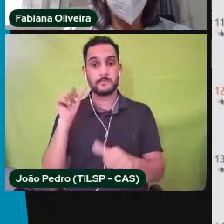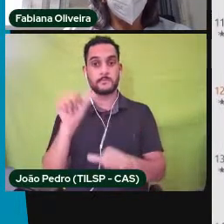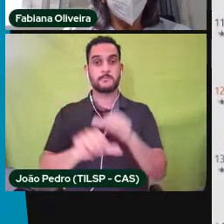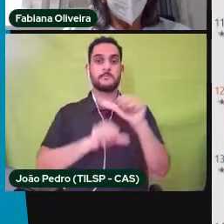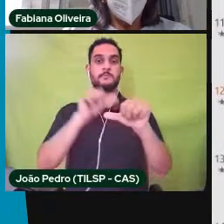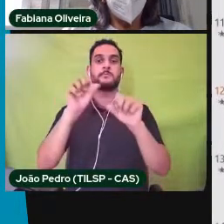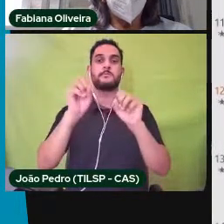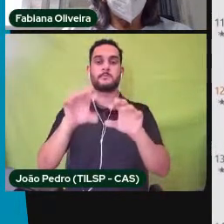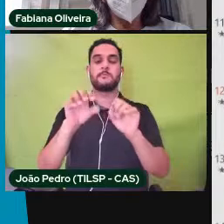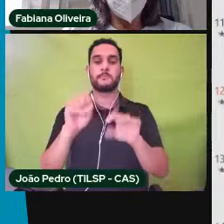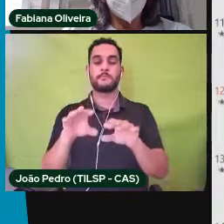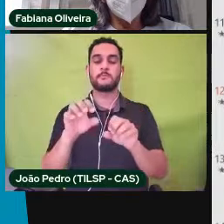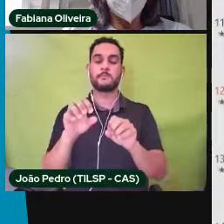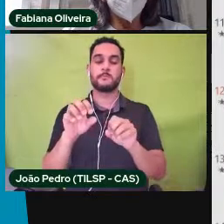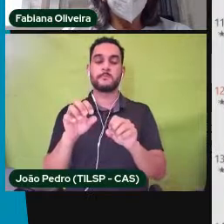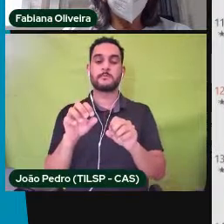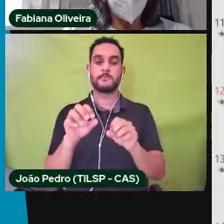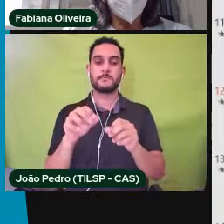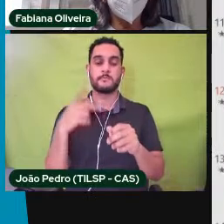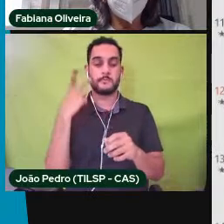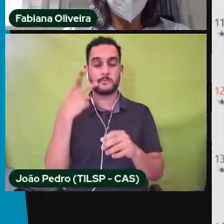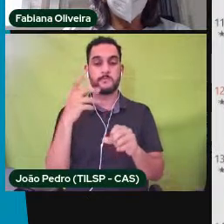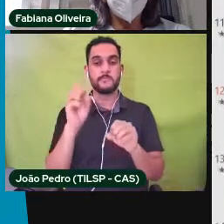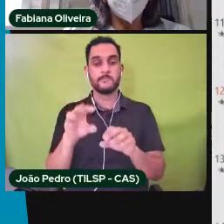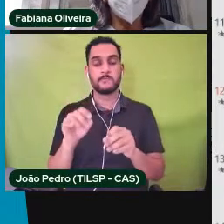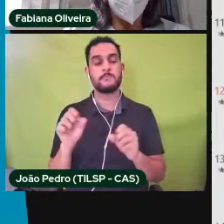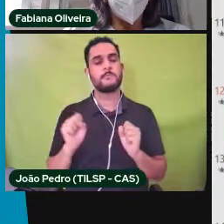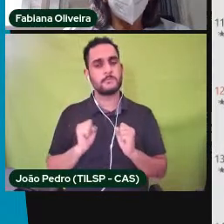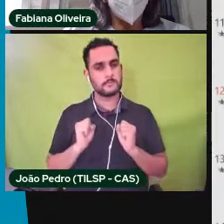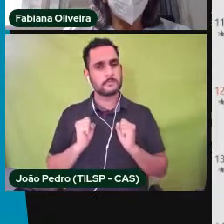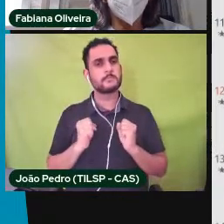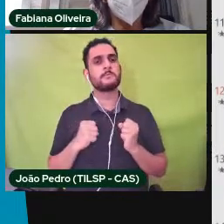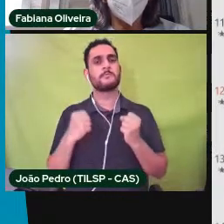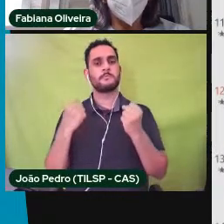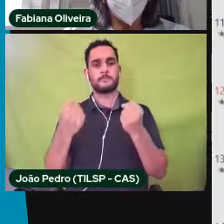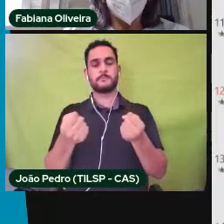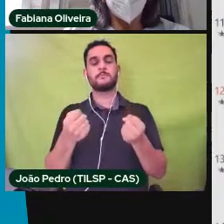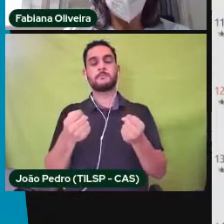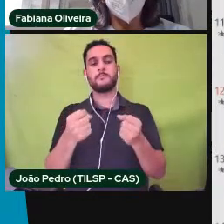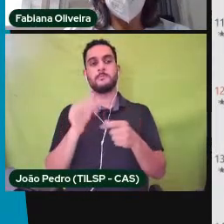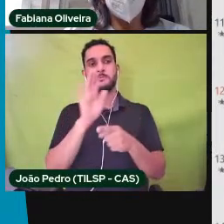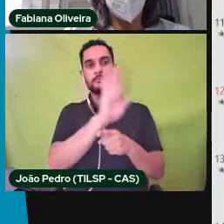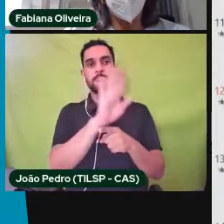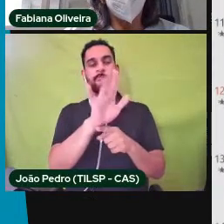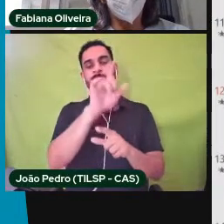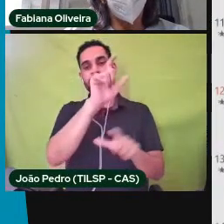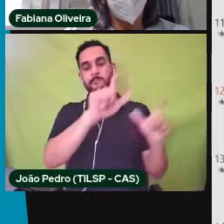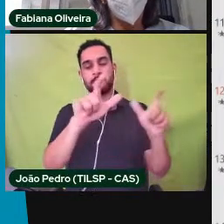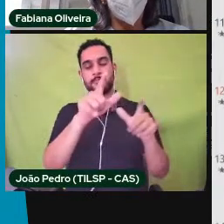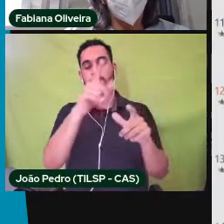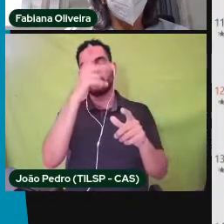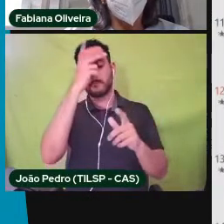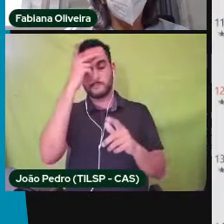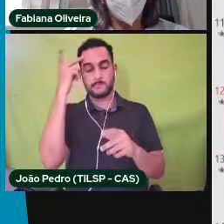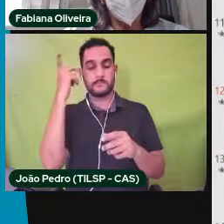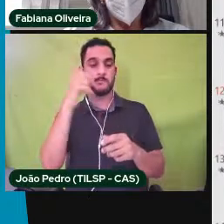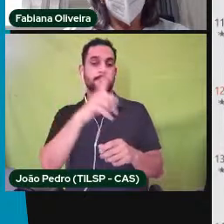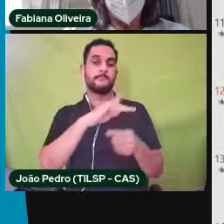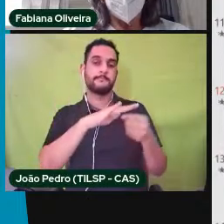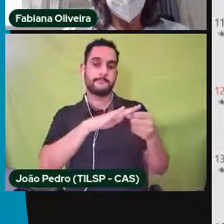educação e a concentrar nossos esforços nos mais desfavorecidos, especialmente naqueles com